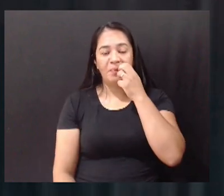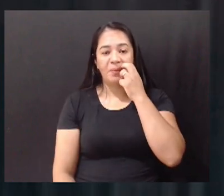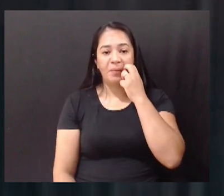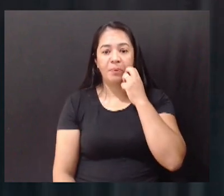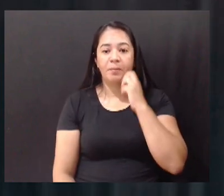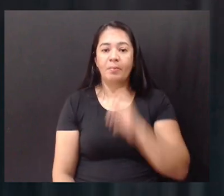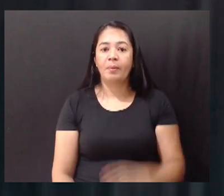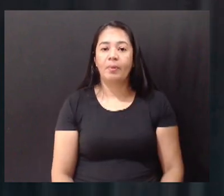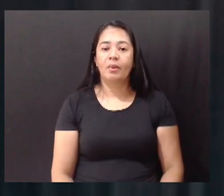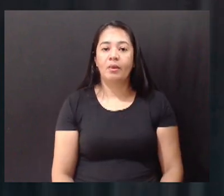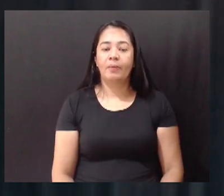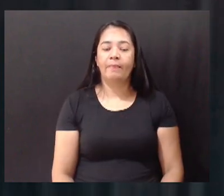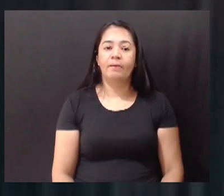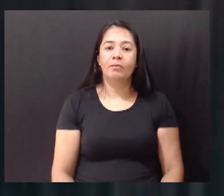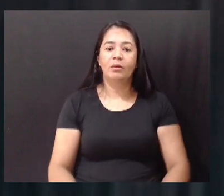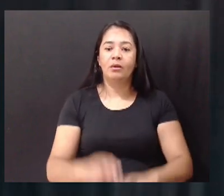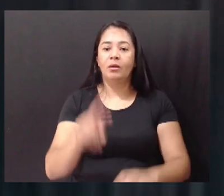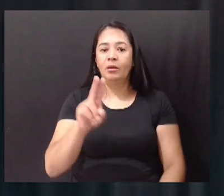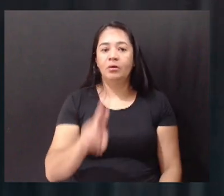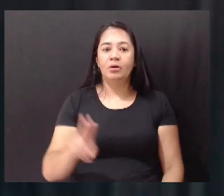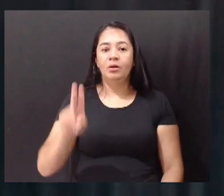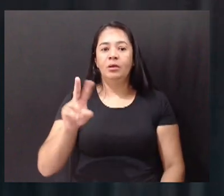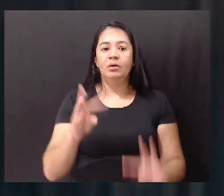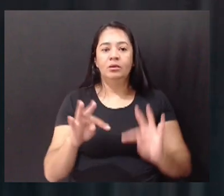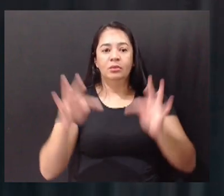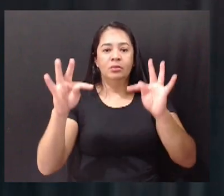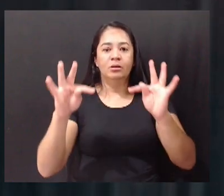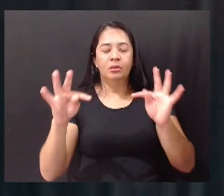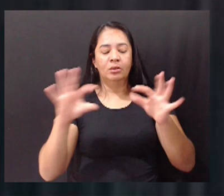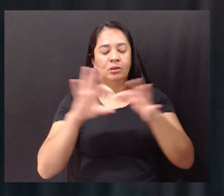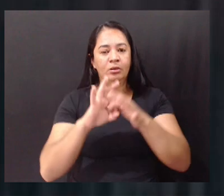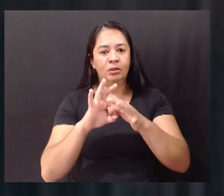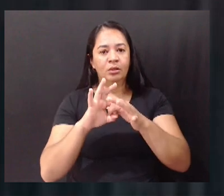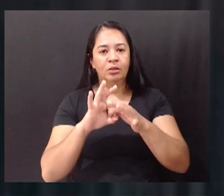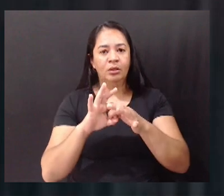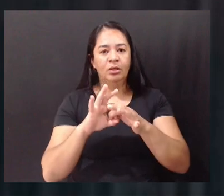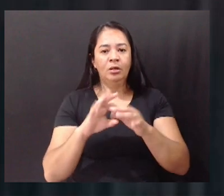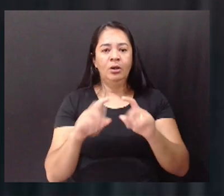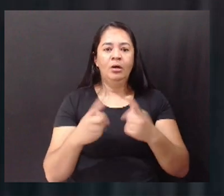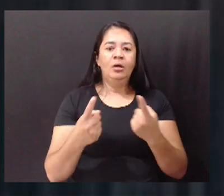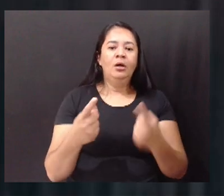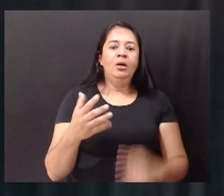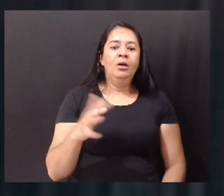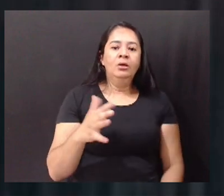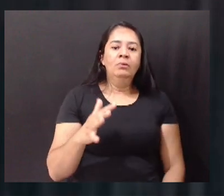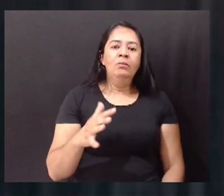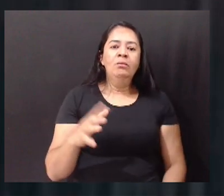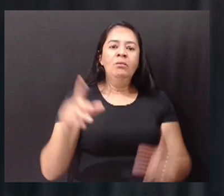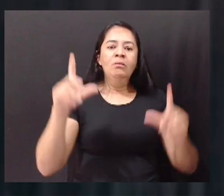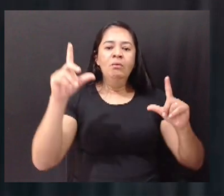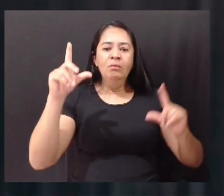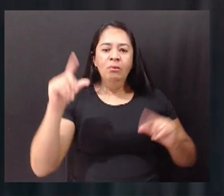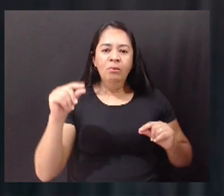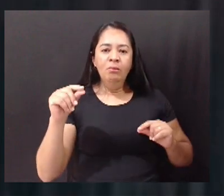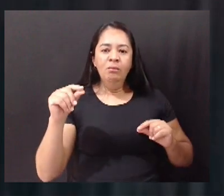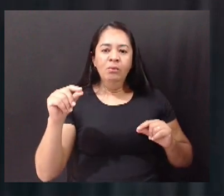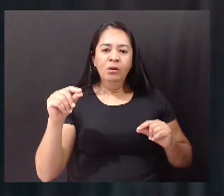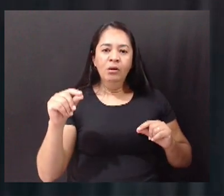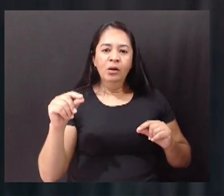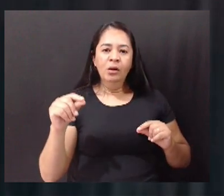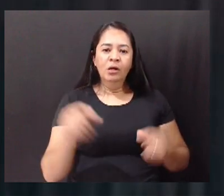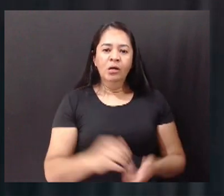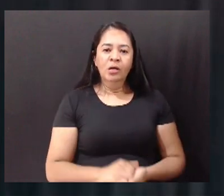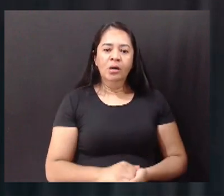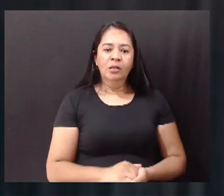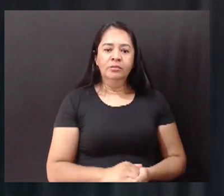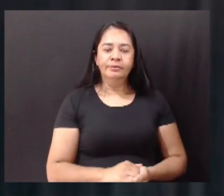uso de tecnologia, né, associado a esses quadros, mas muitas vezes a redução do uso de tela